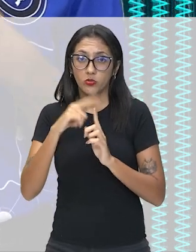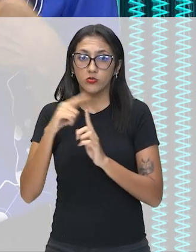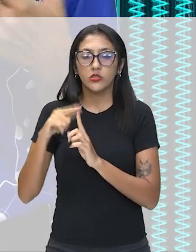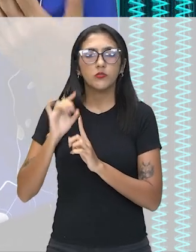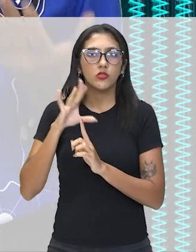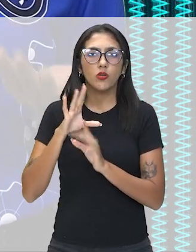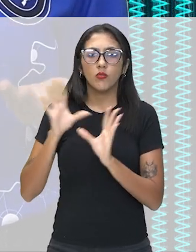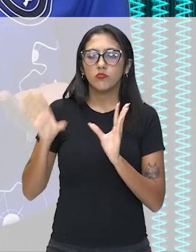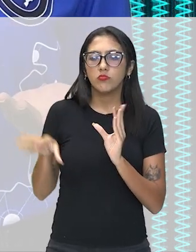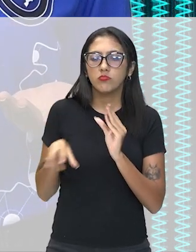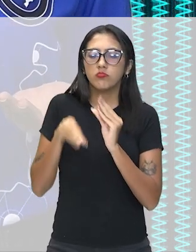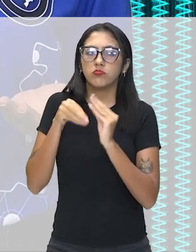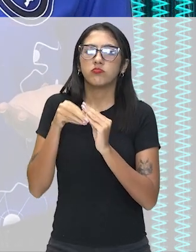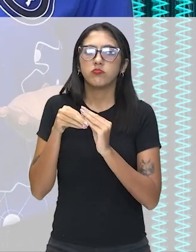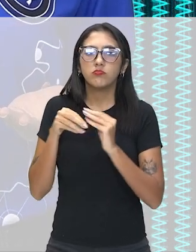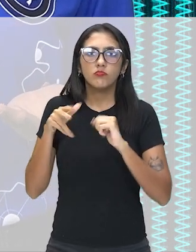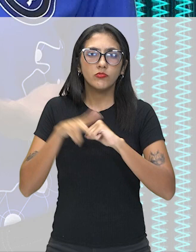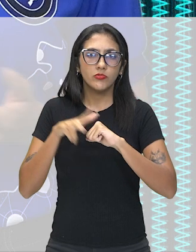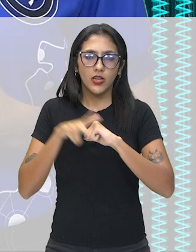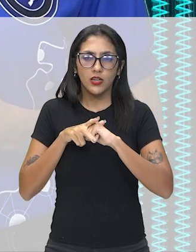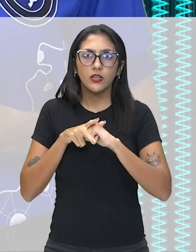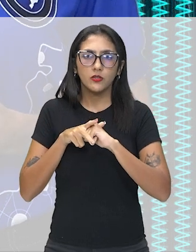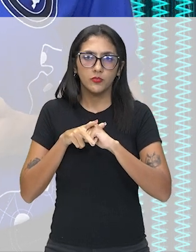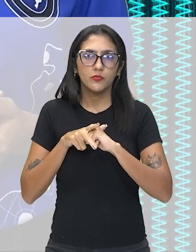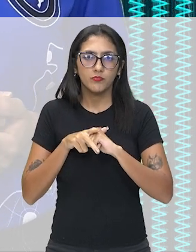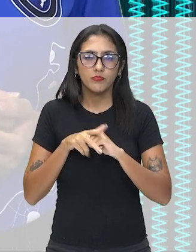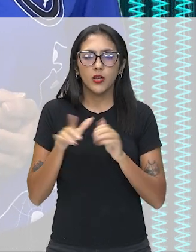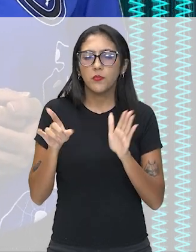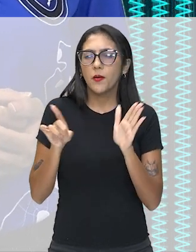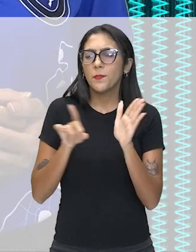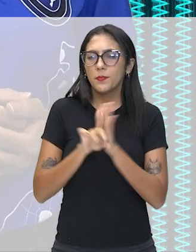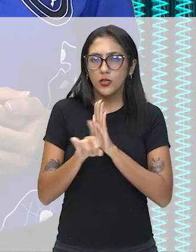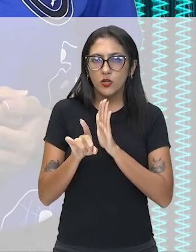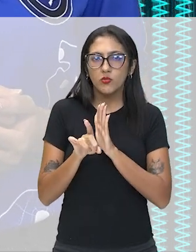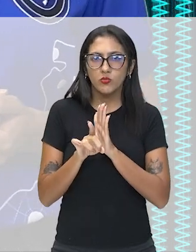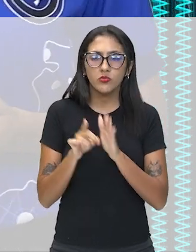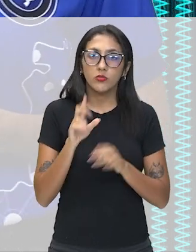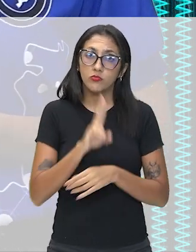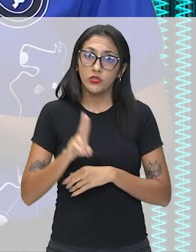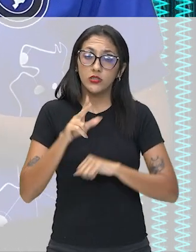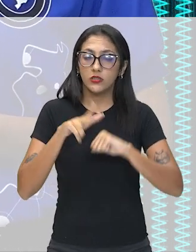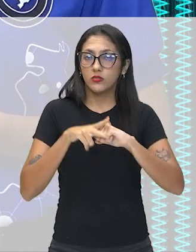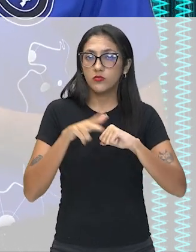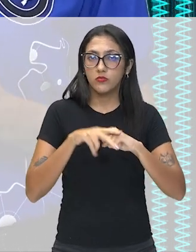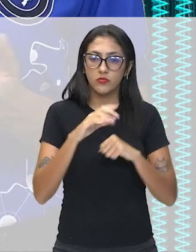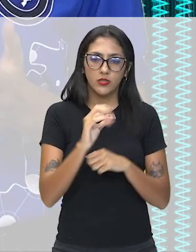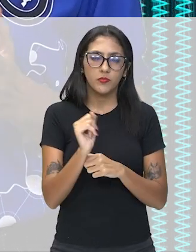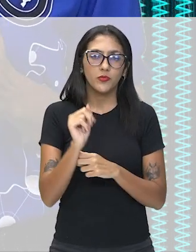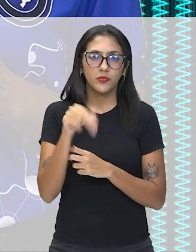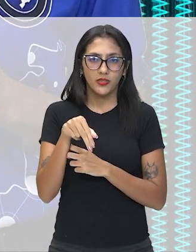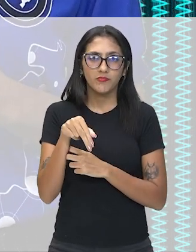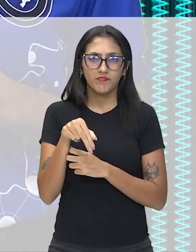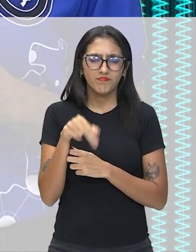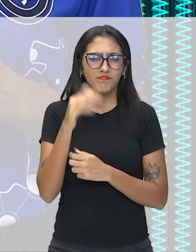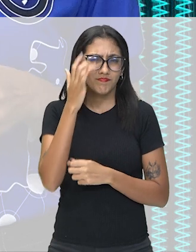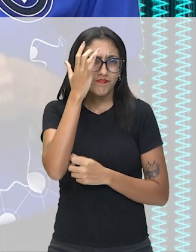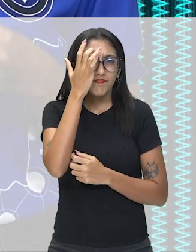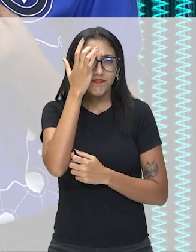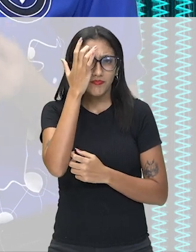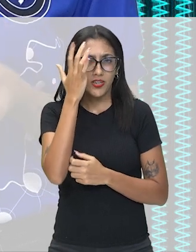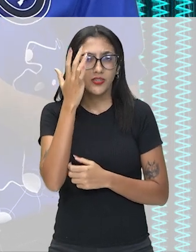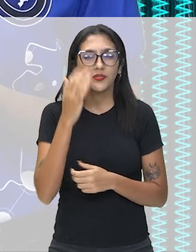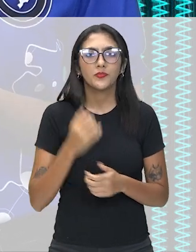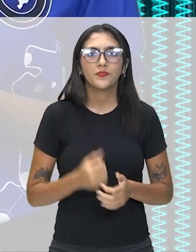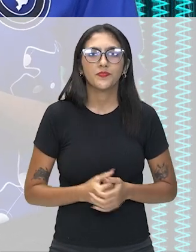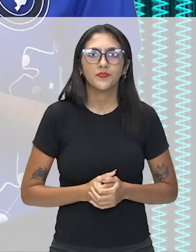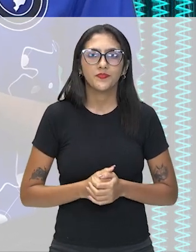possibilidade de uma resposta longa para uma pergunta com o can, ok? Bem fácil, né? Agora a gente